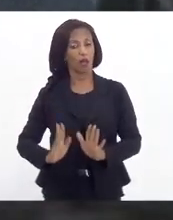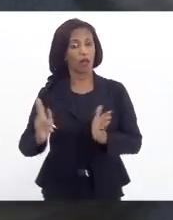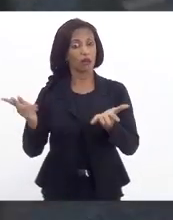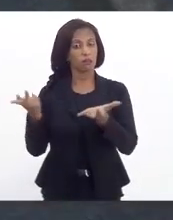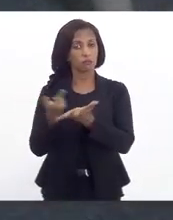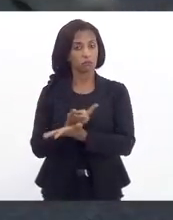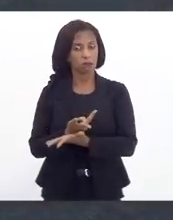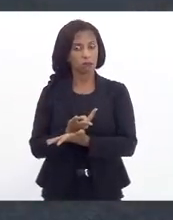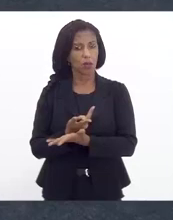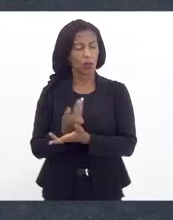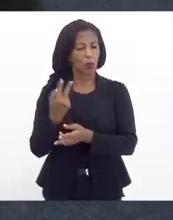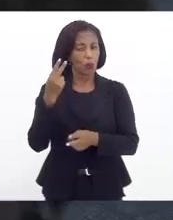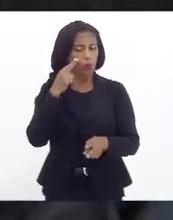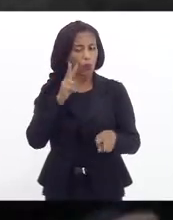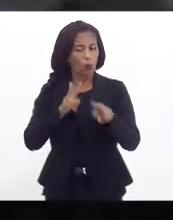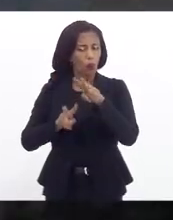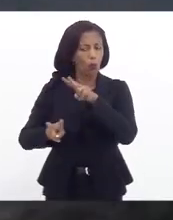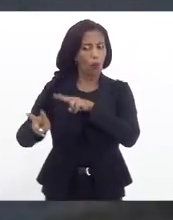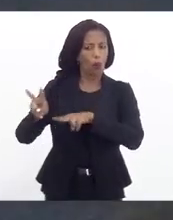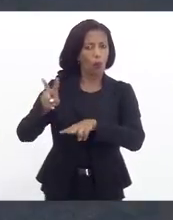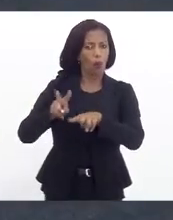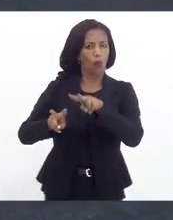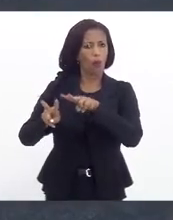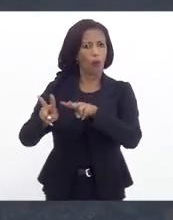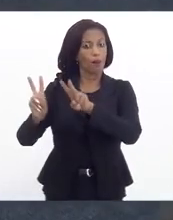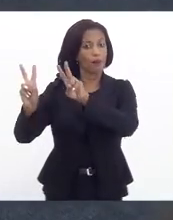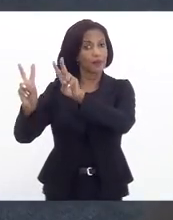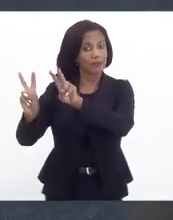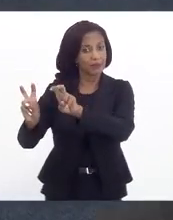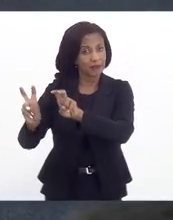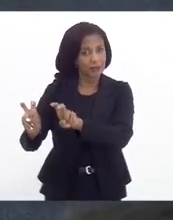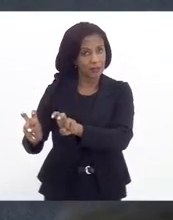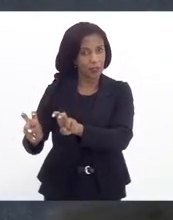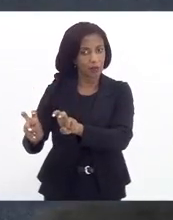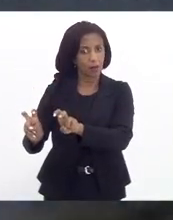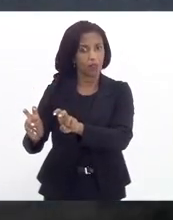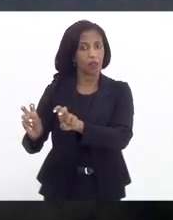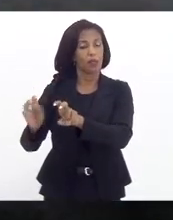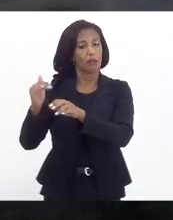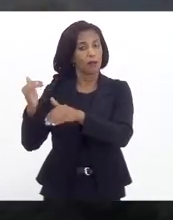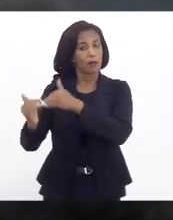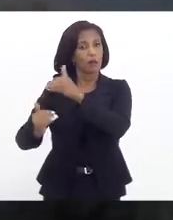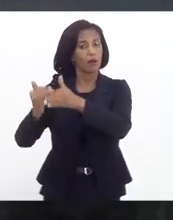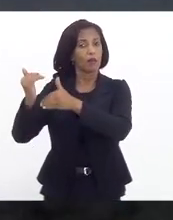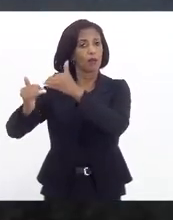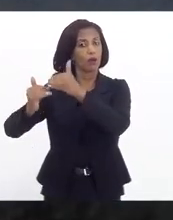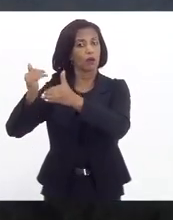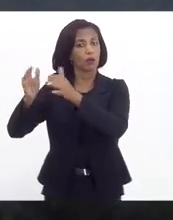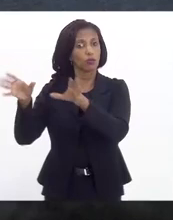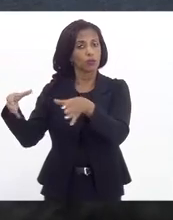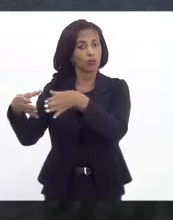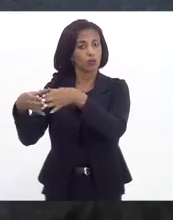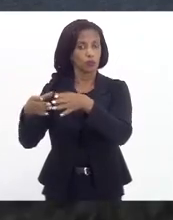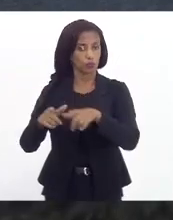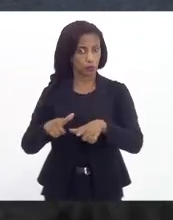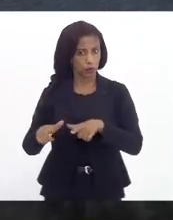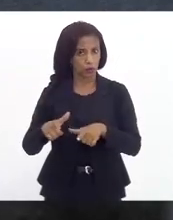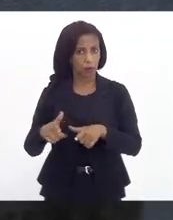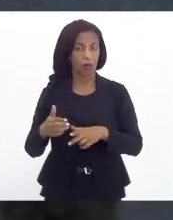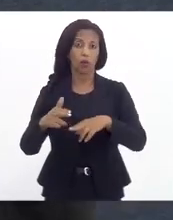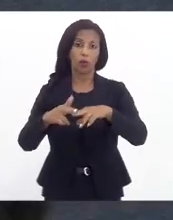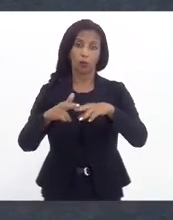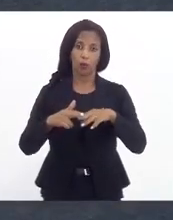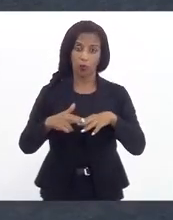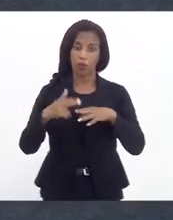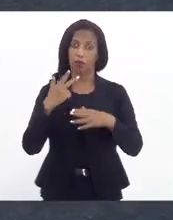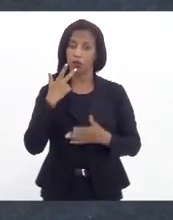um olhar mais sensível do governo para esse tema, inclusive na construção de um grupo de trabalho. Por isso que nós estamos